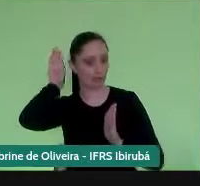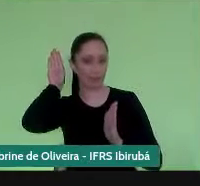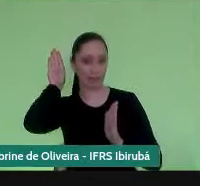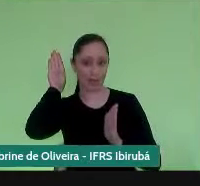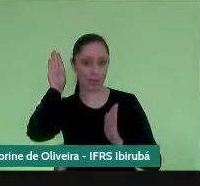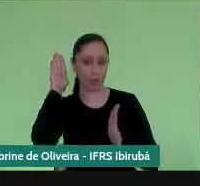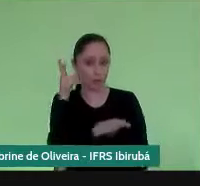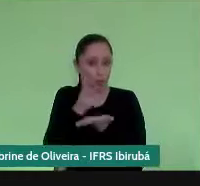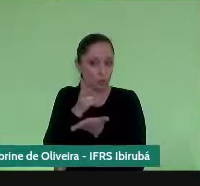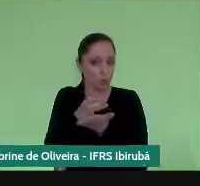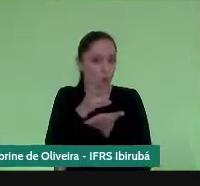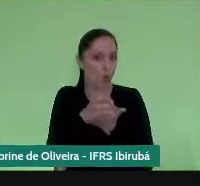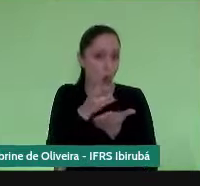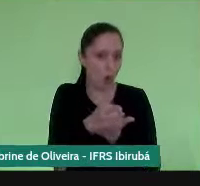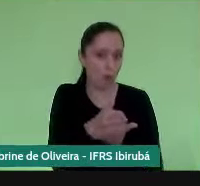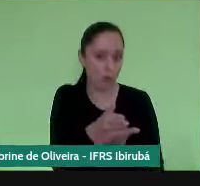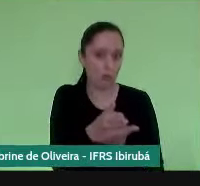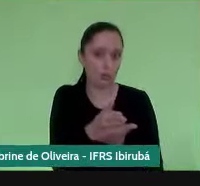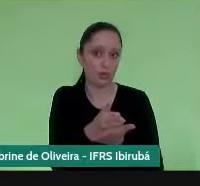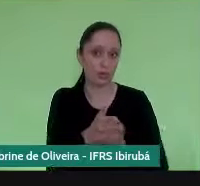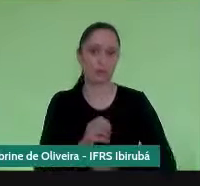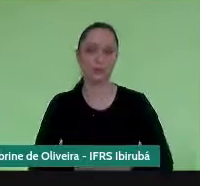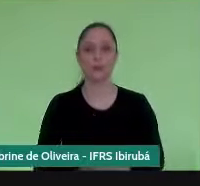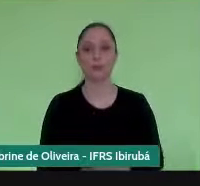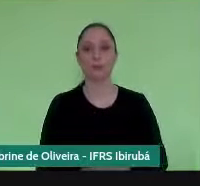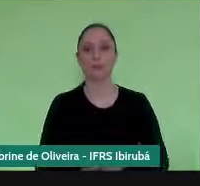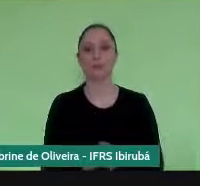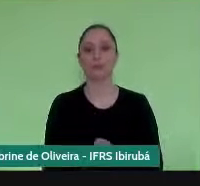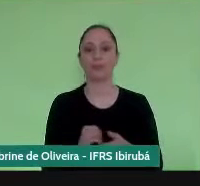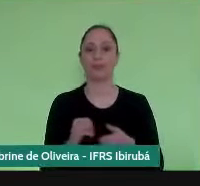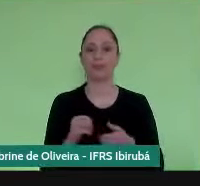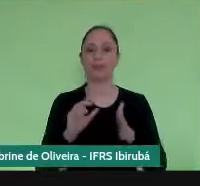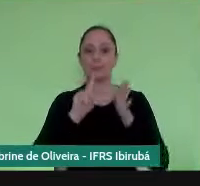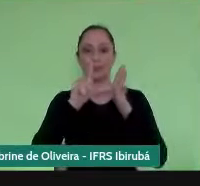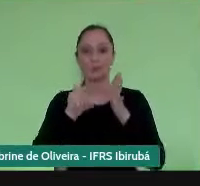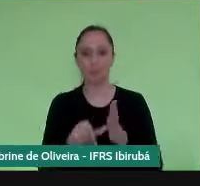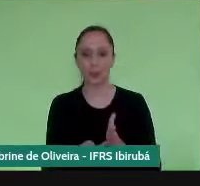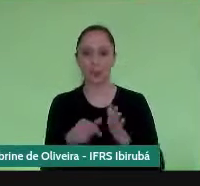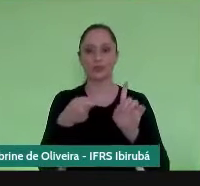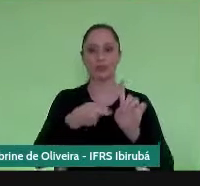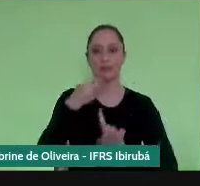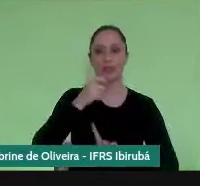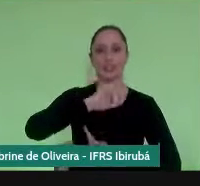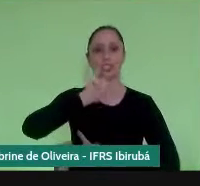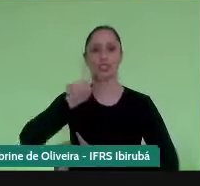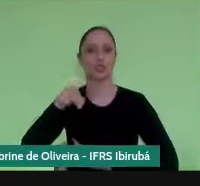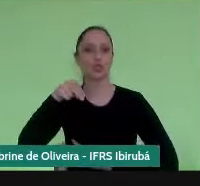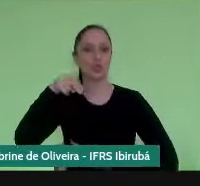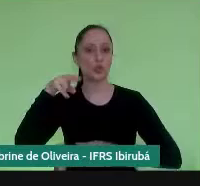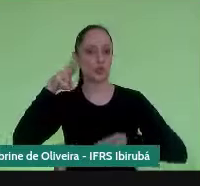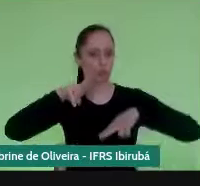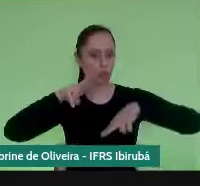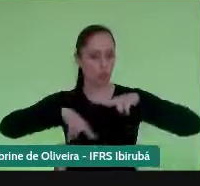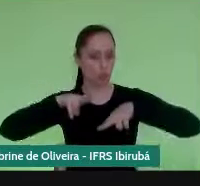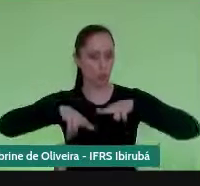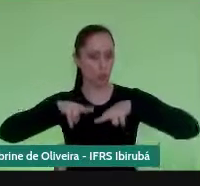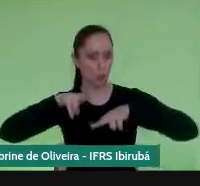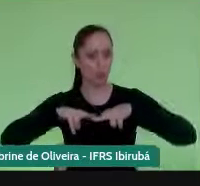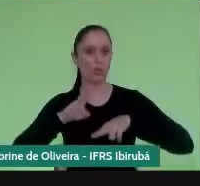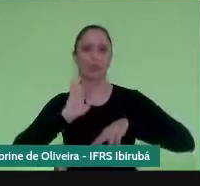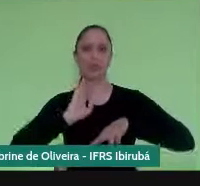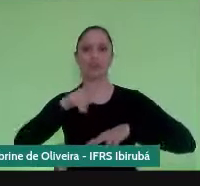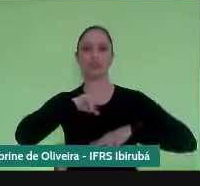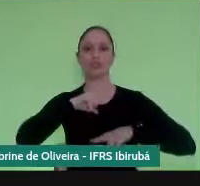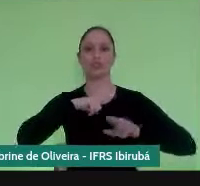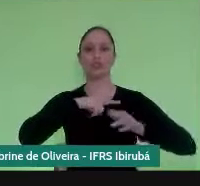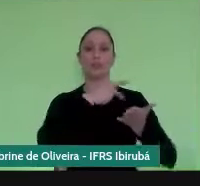suspensão e reorganização. Em junho, nós já tínhamos o parecer do CNE, que nos dava